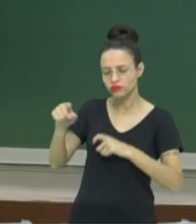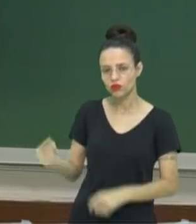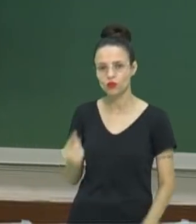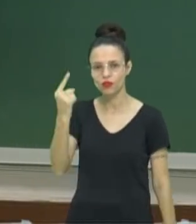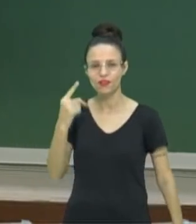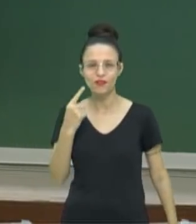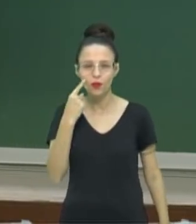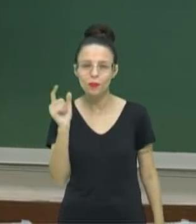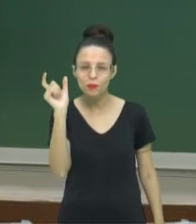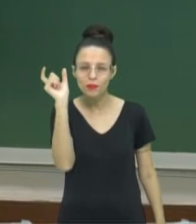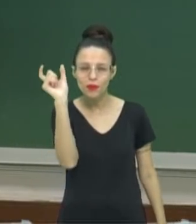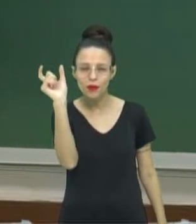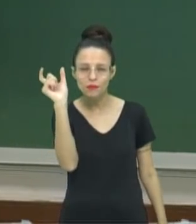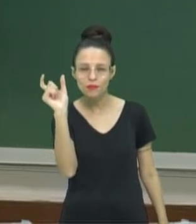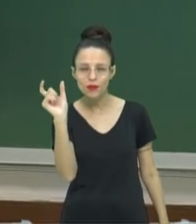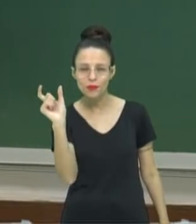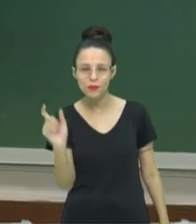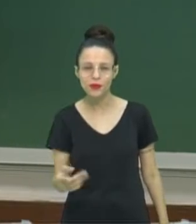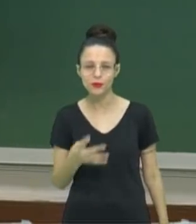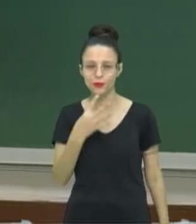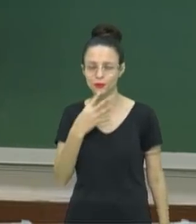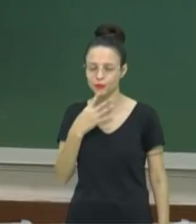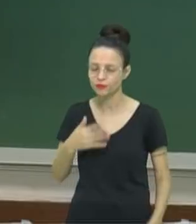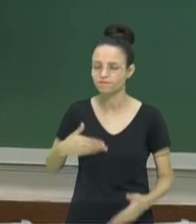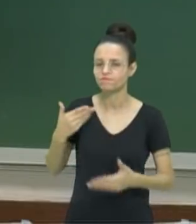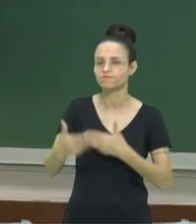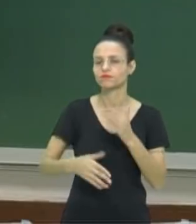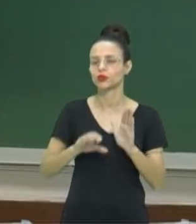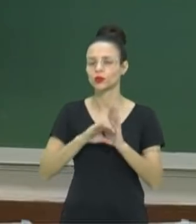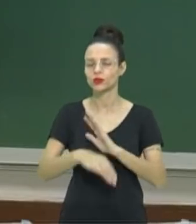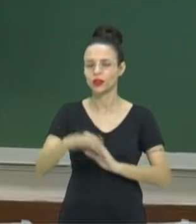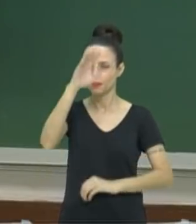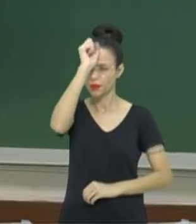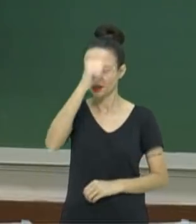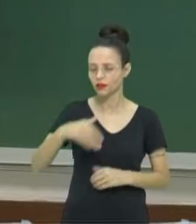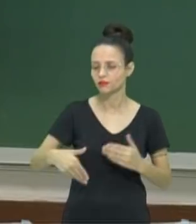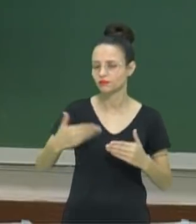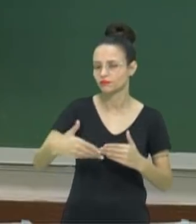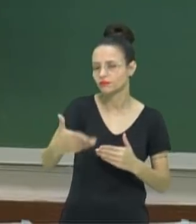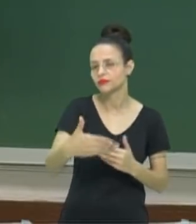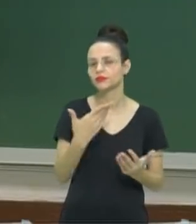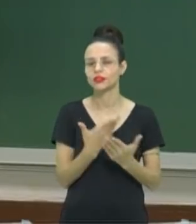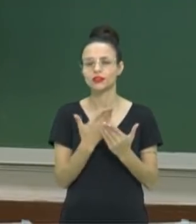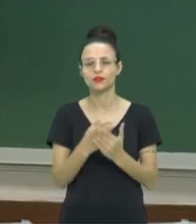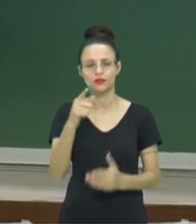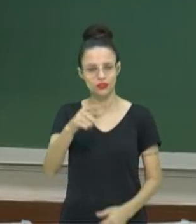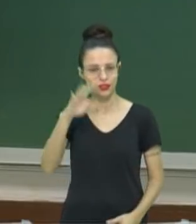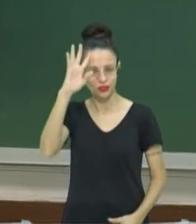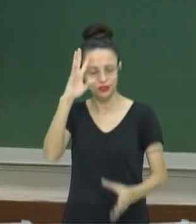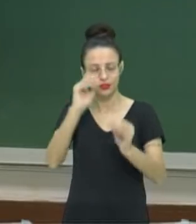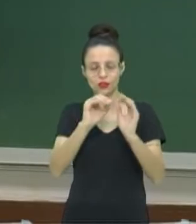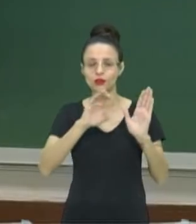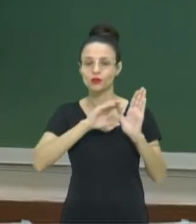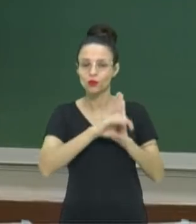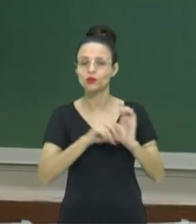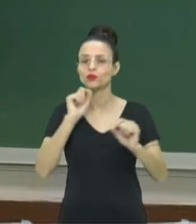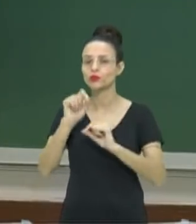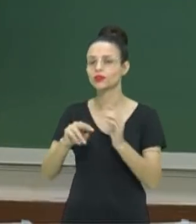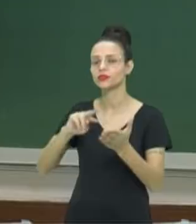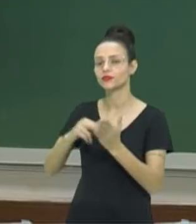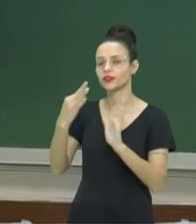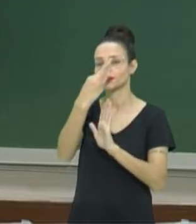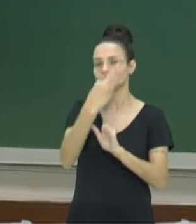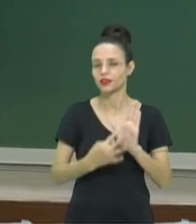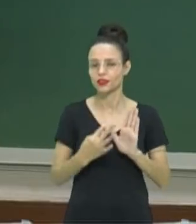várias palavrinhas que a gente vai conhecendo e trabalhando ao longo das aulas ali, que vocês têm que entender os conceitos para entender o que o texto está